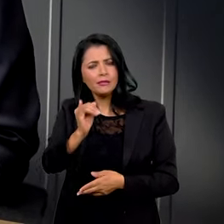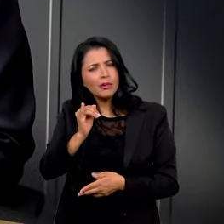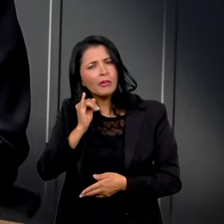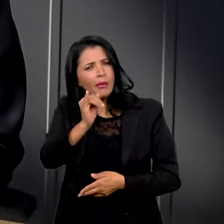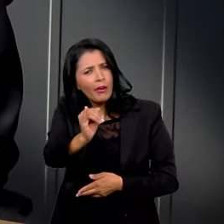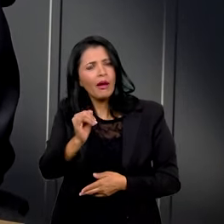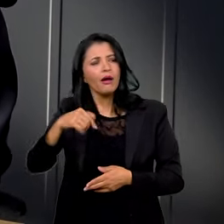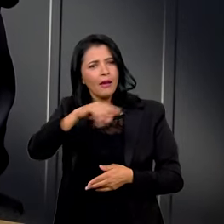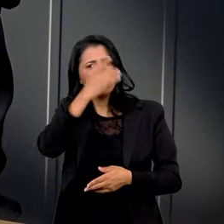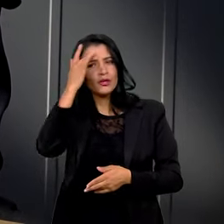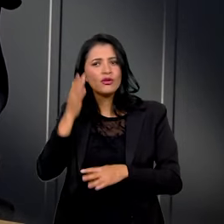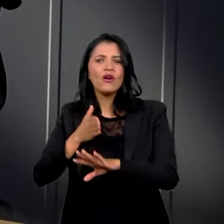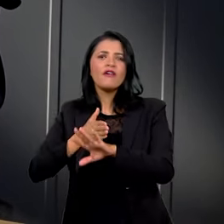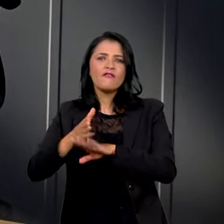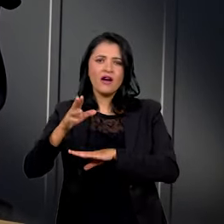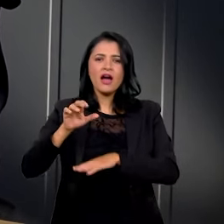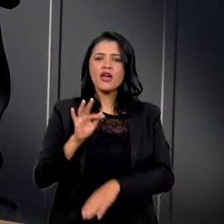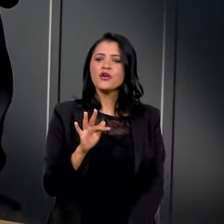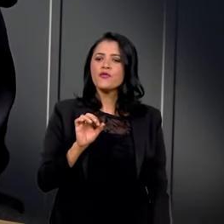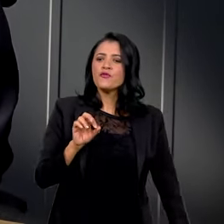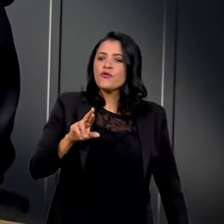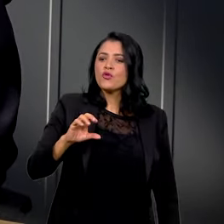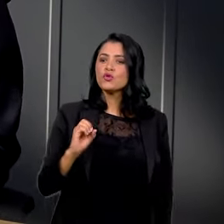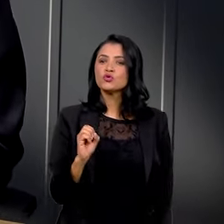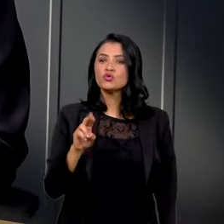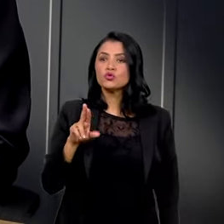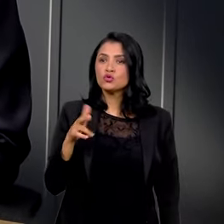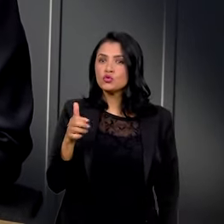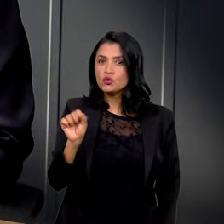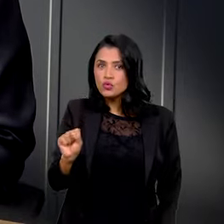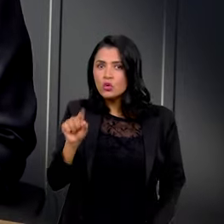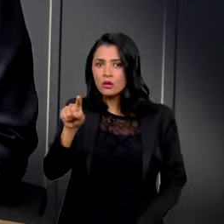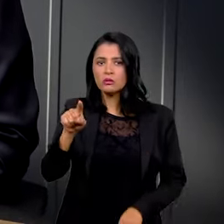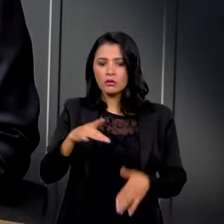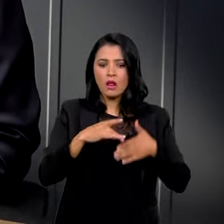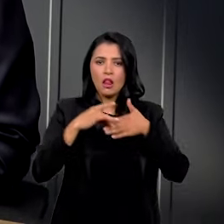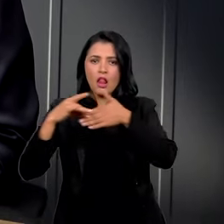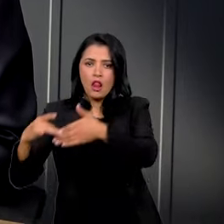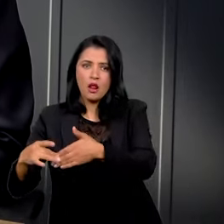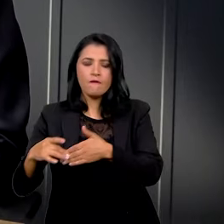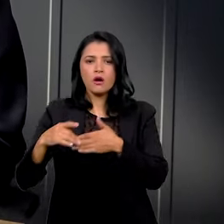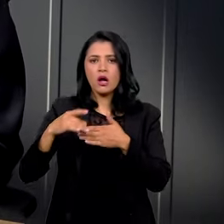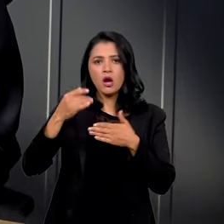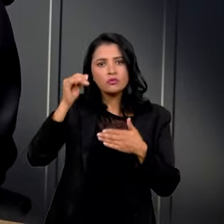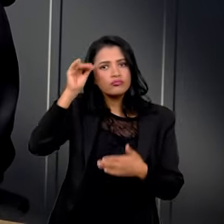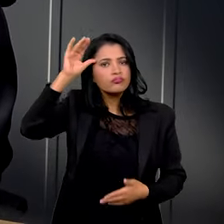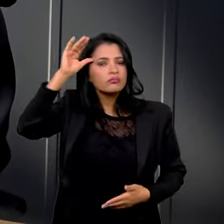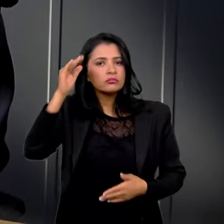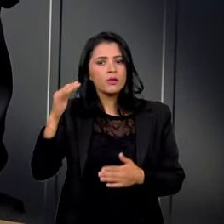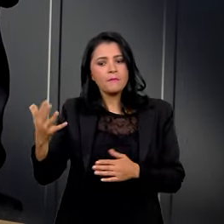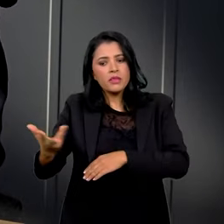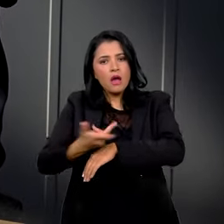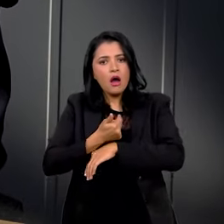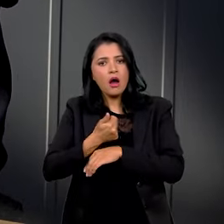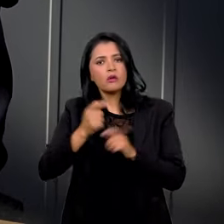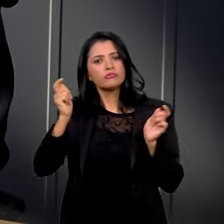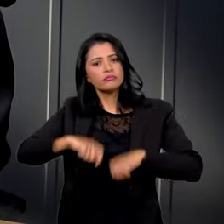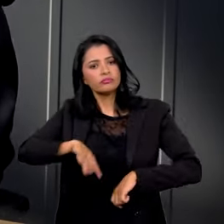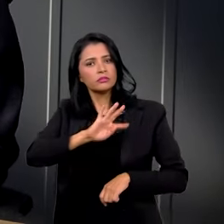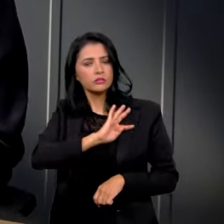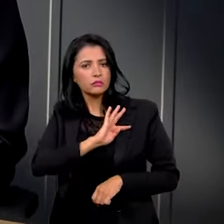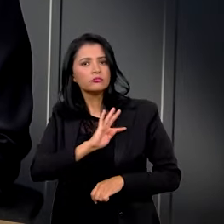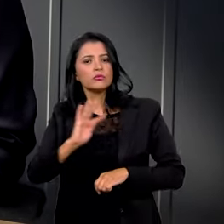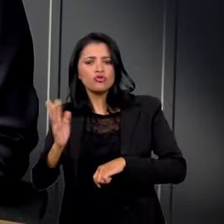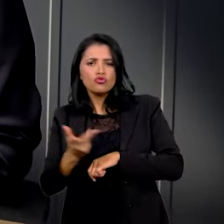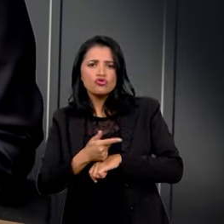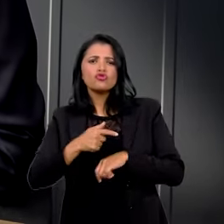mundo que vai para a a forças né É claro que ela tá levando ali conhecimento habilidade né competências técnicas que elas já